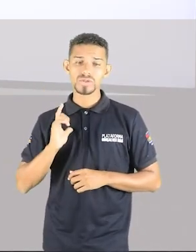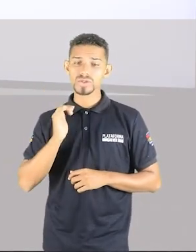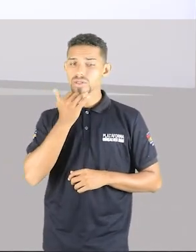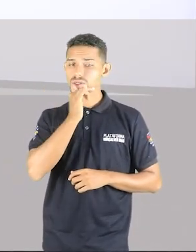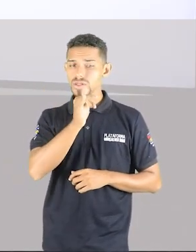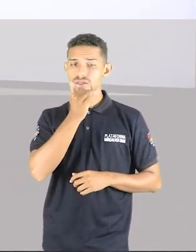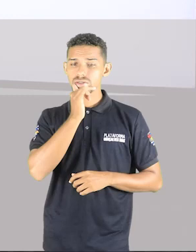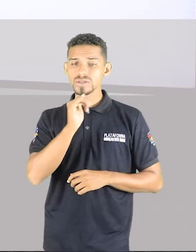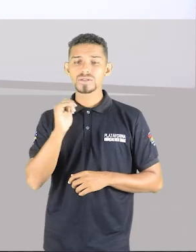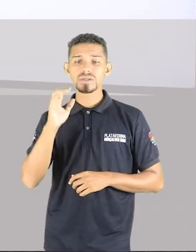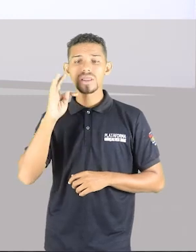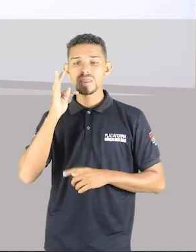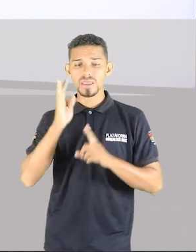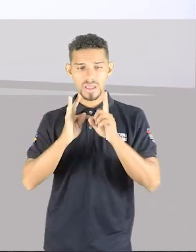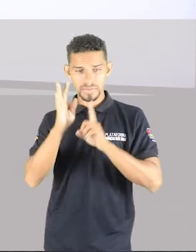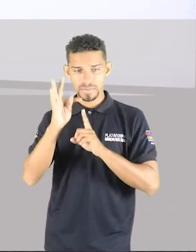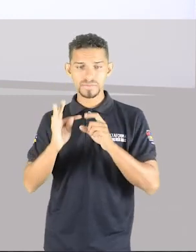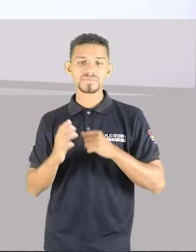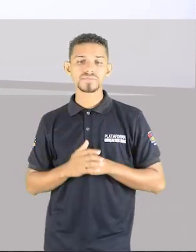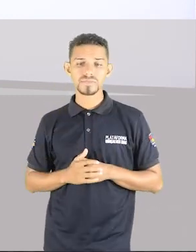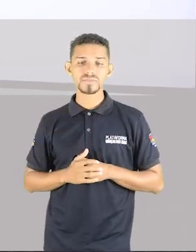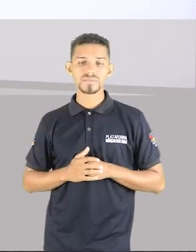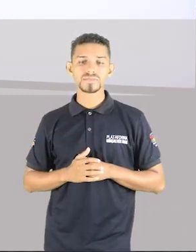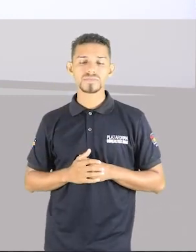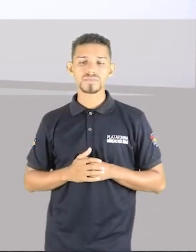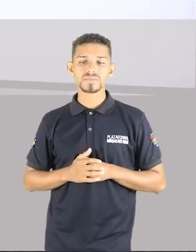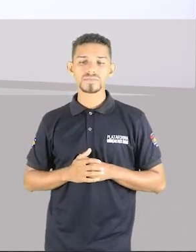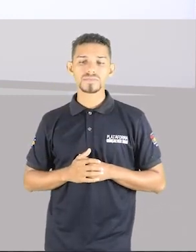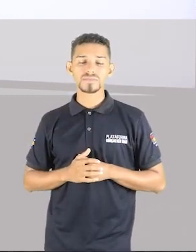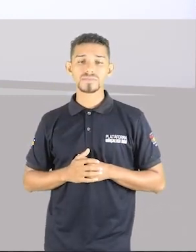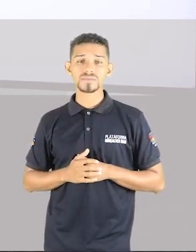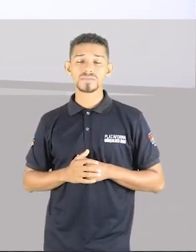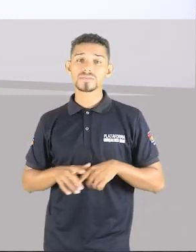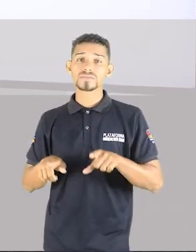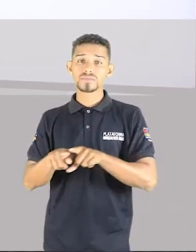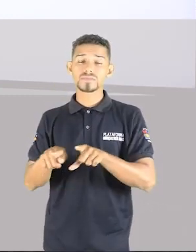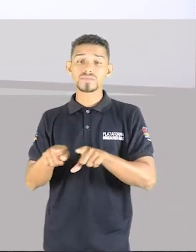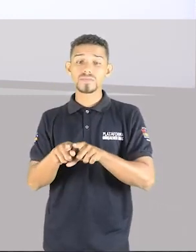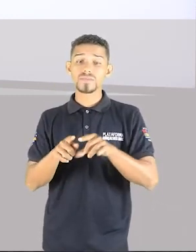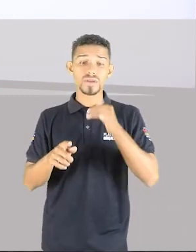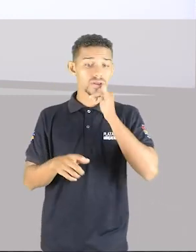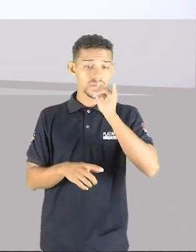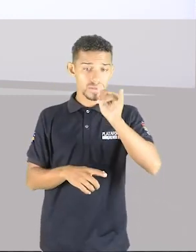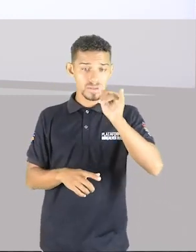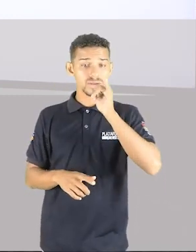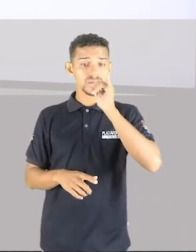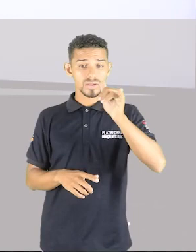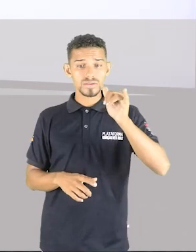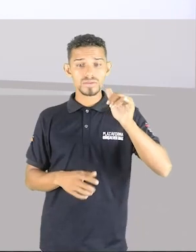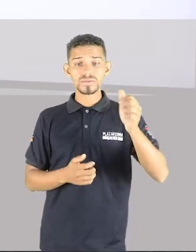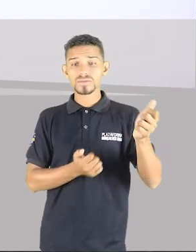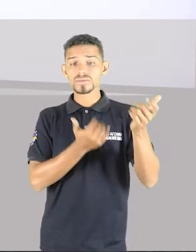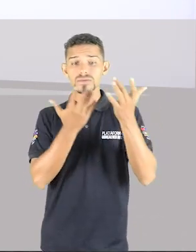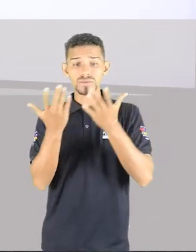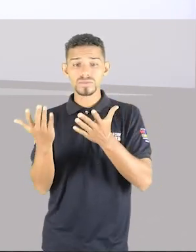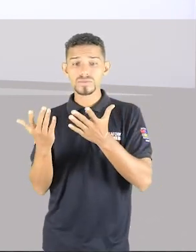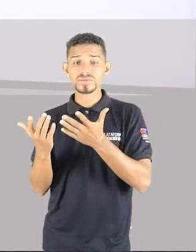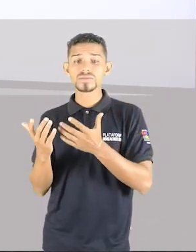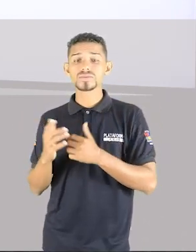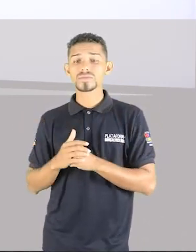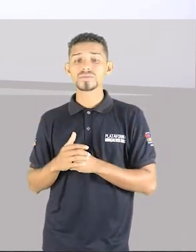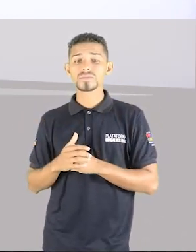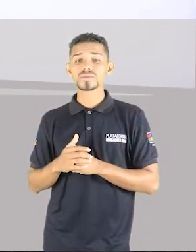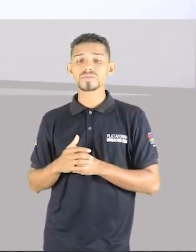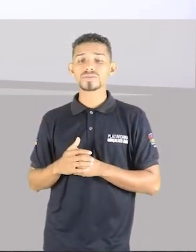térmica né então de novo Assinale o dispositivo elétrico capaz de transformar a parte da energia elétrica a ele fornecida em outra